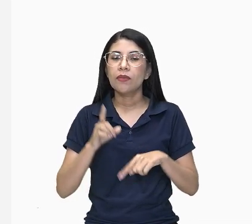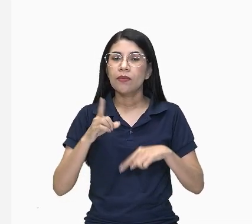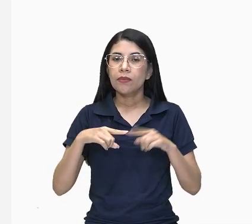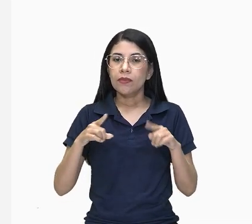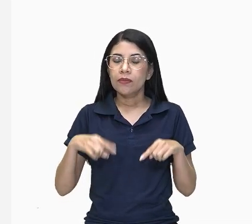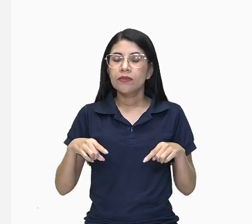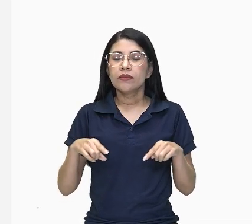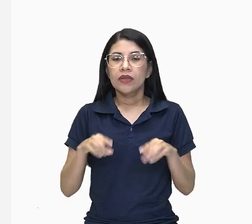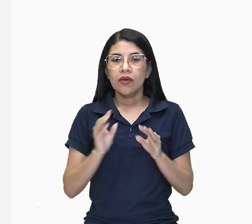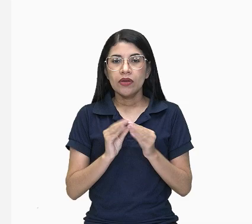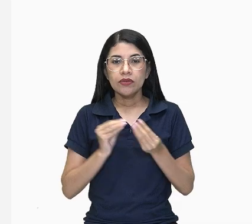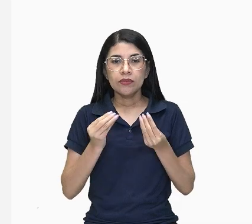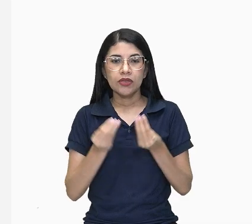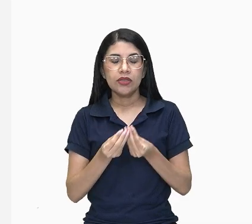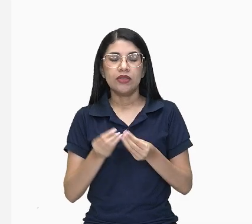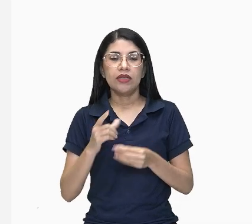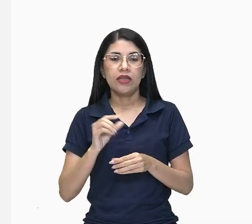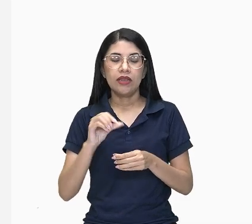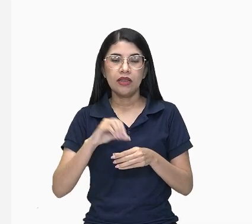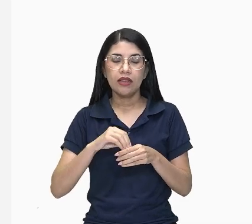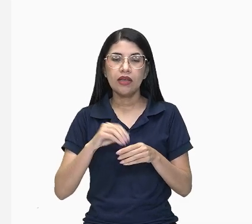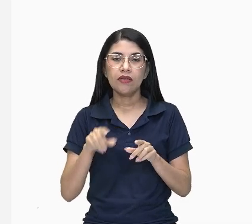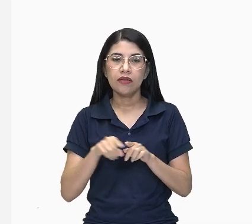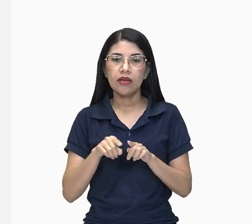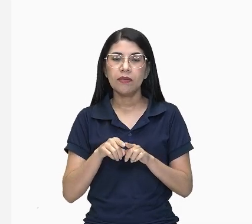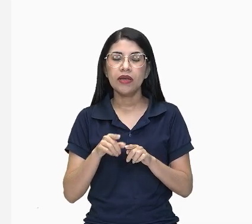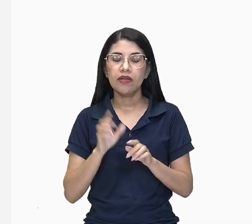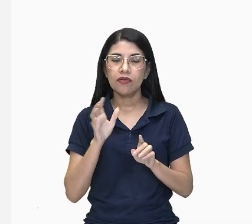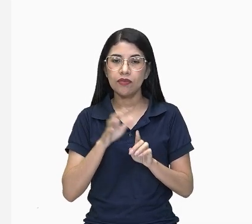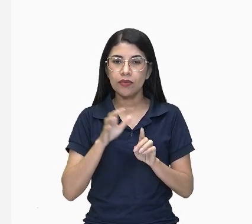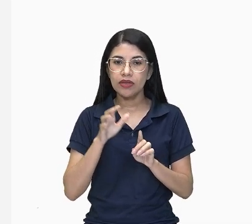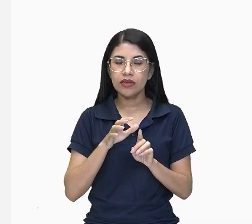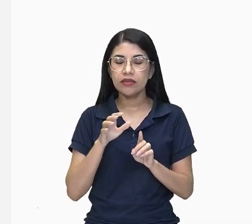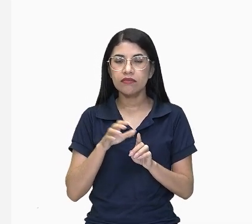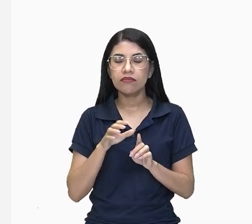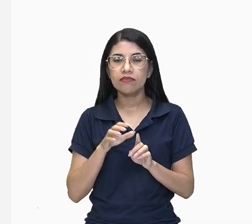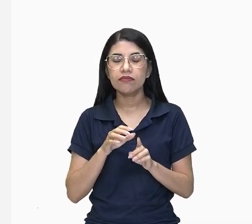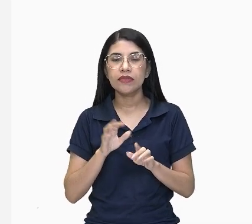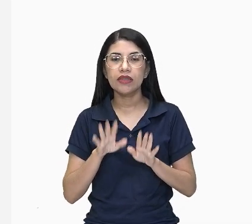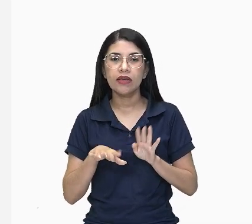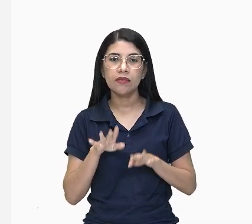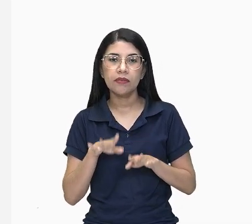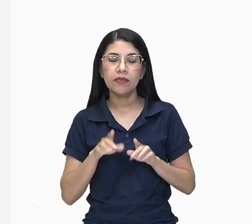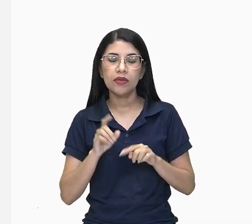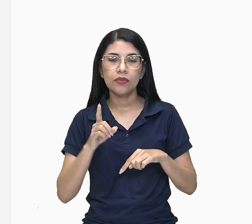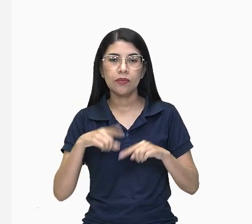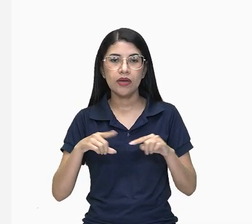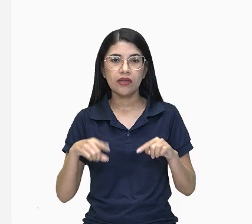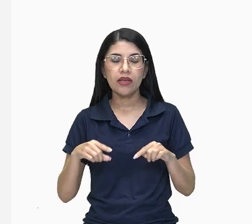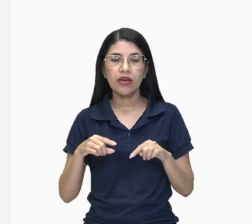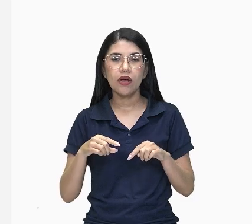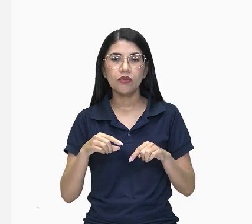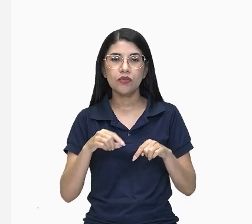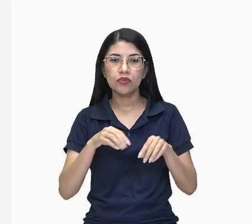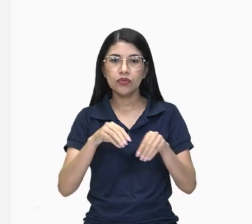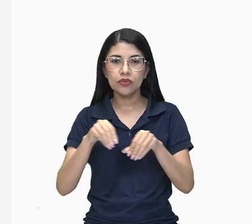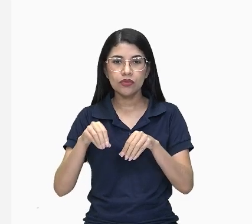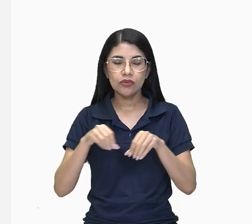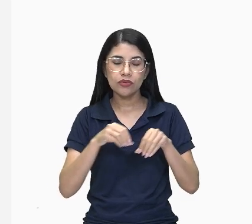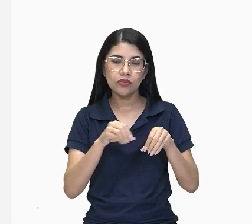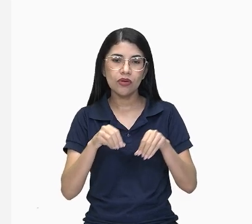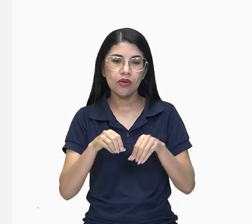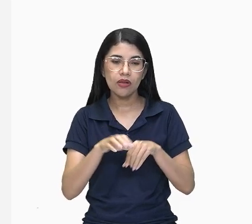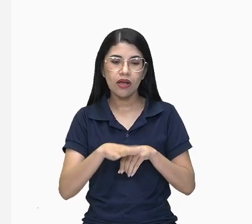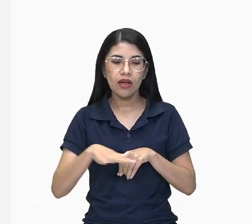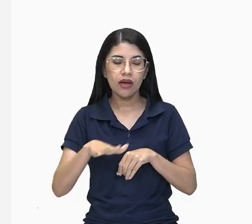também vai influenciar no desbarrancamento, dependendo do material do solo das margens.